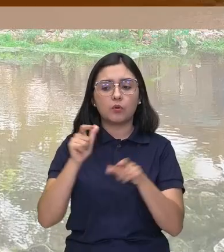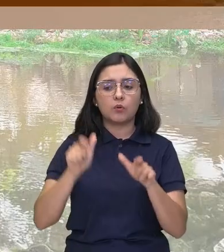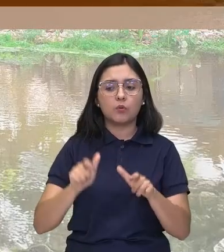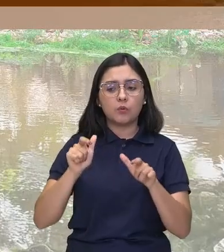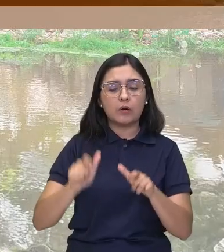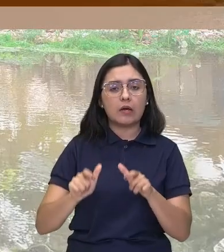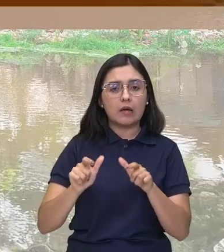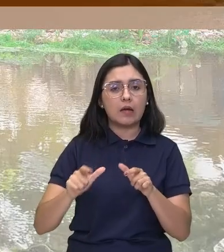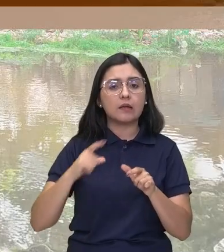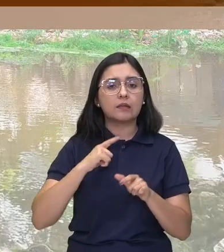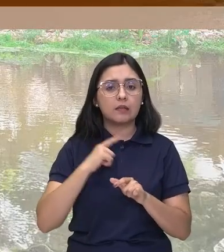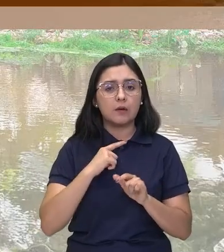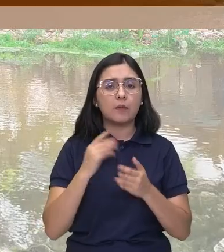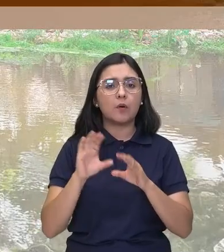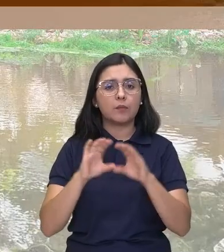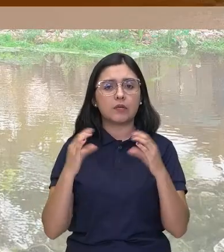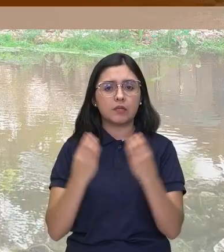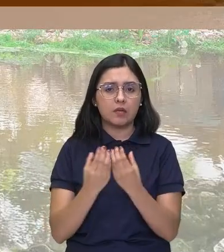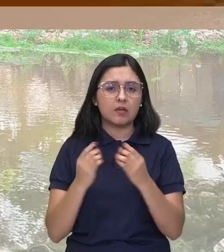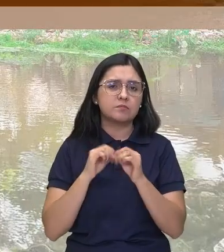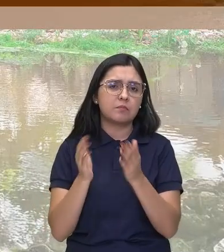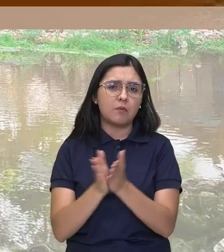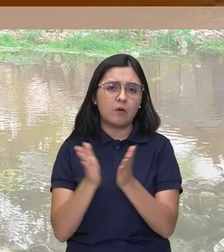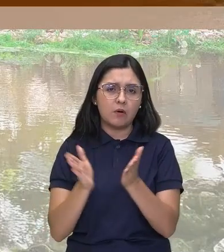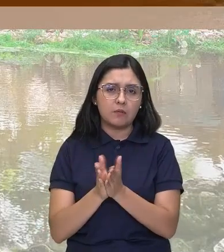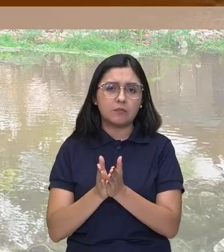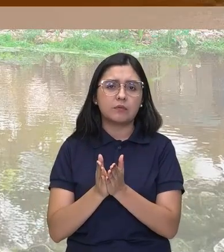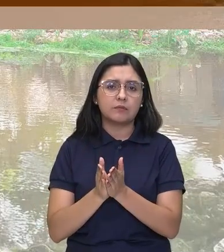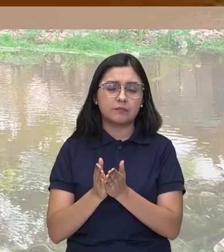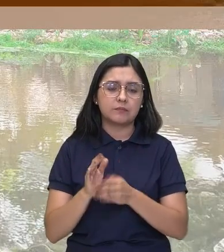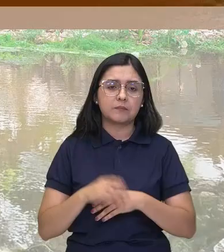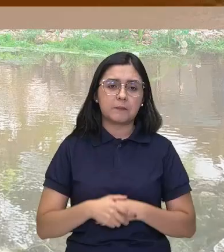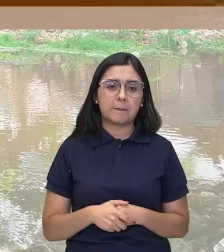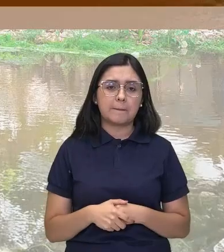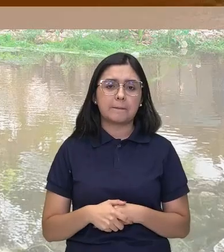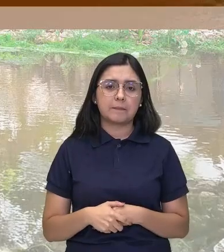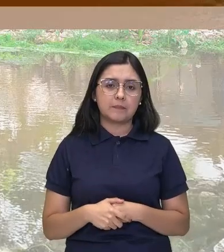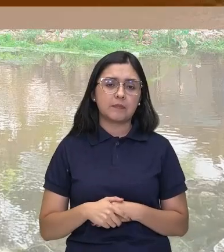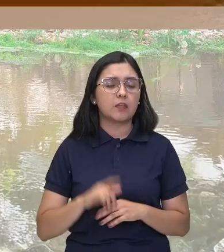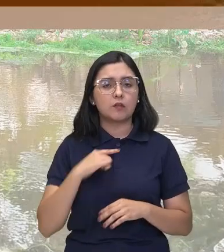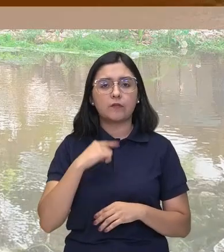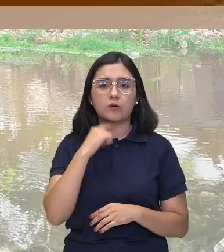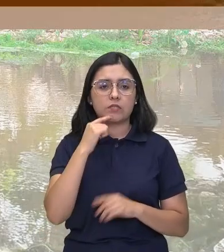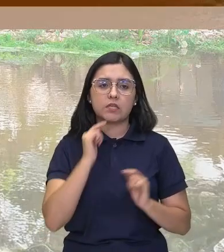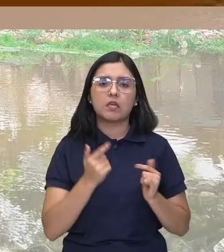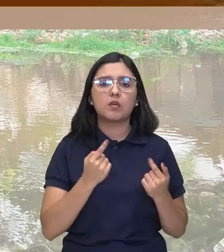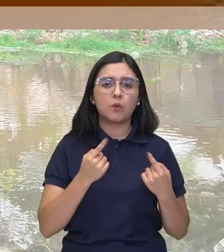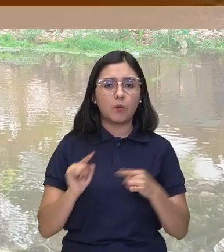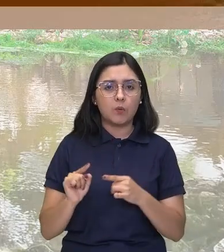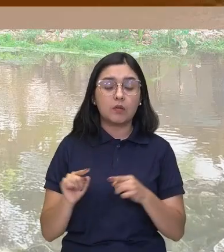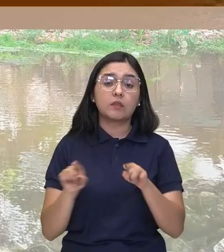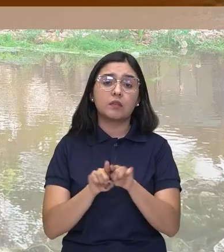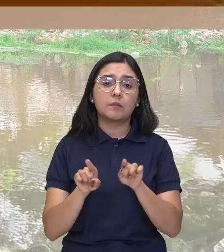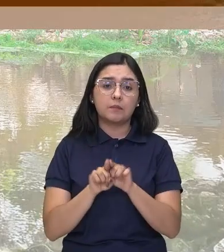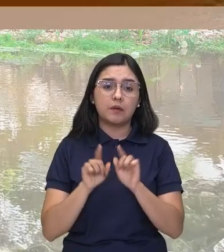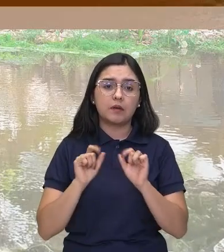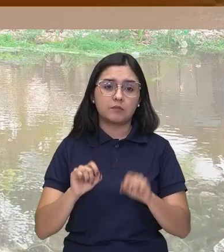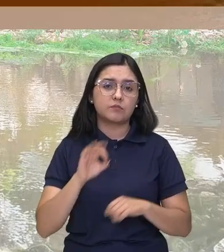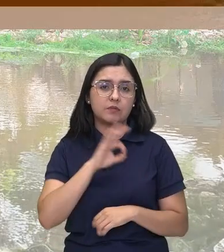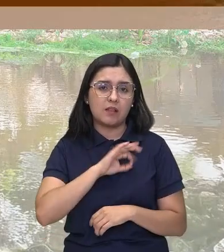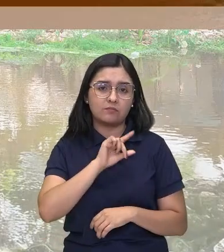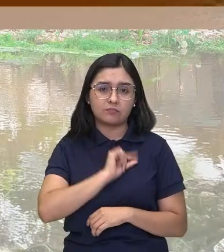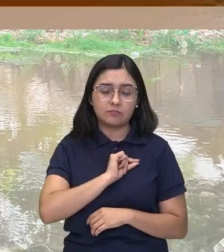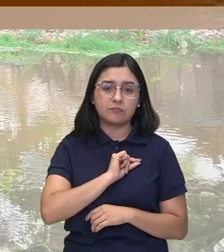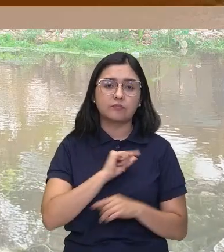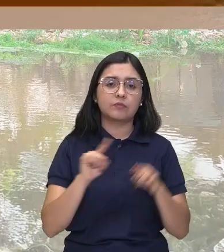comunidades marginalizadas, que não vão ter forças para reagir. Isso. Ponto, né? E também de baixa renda, né? Muitas vezes